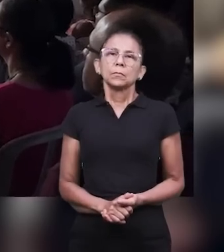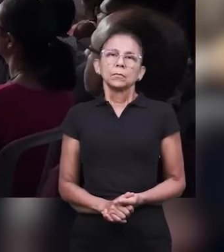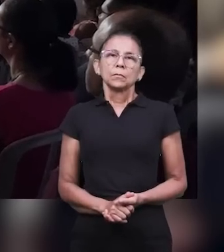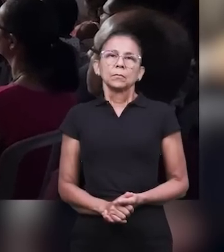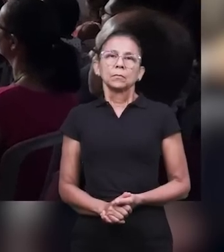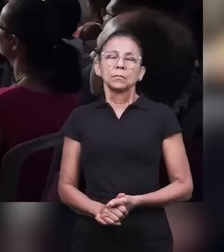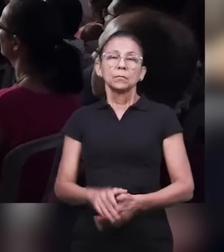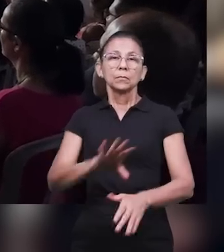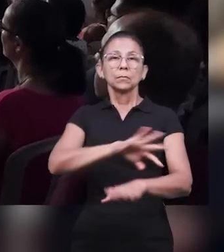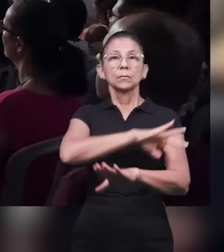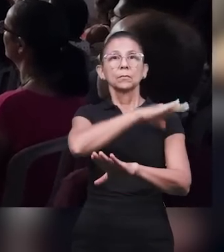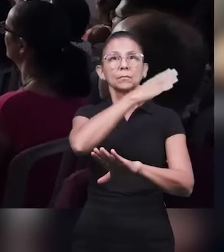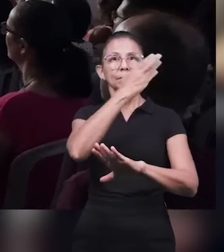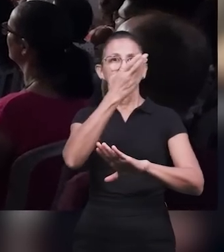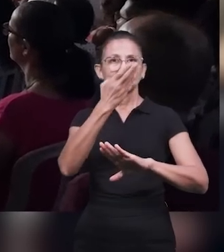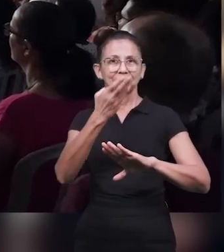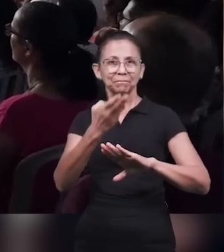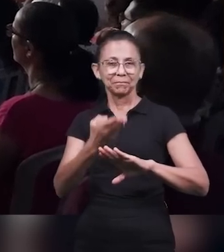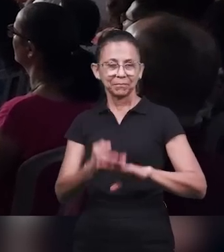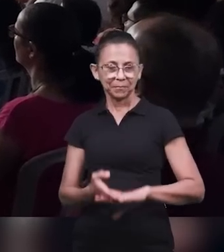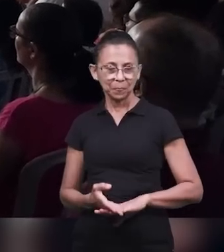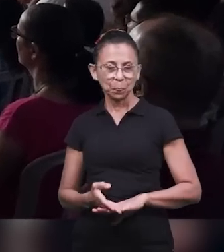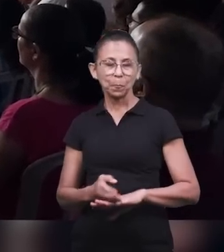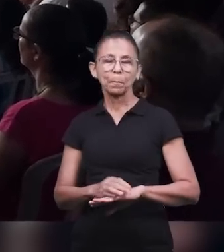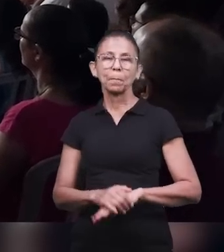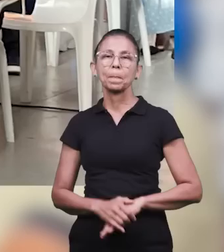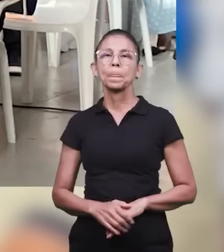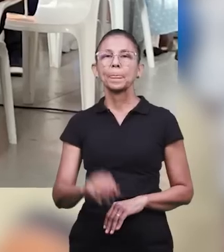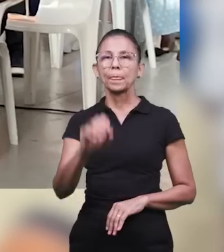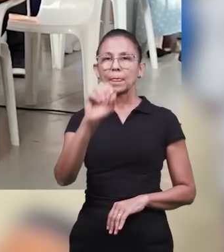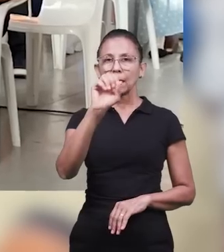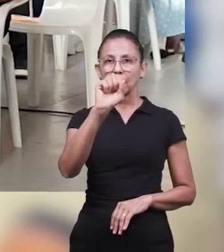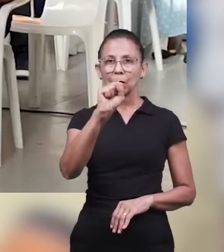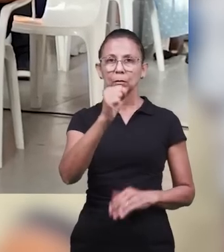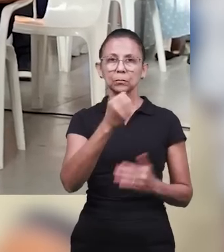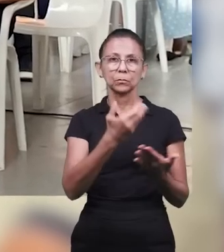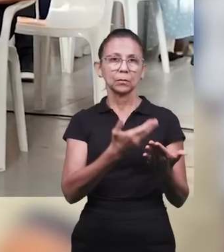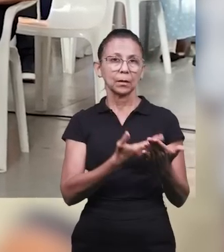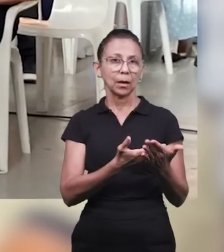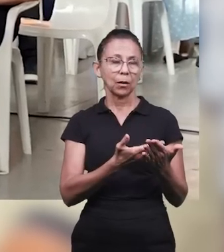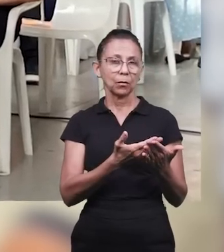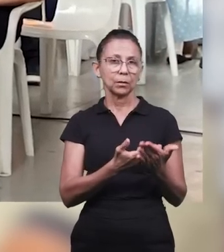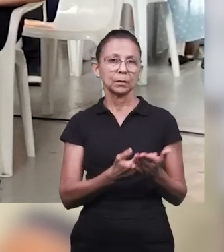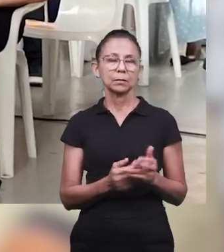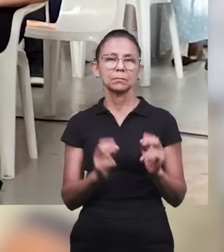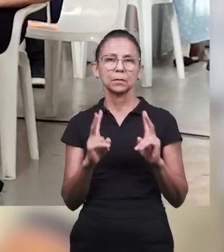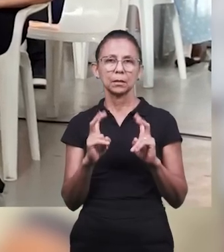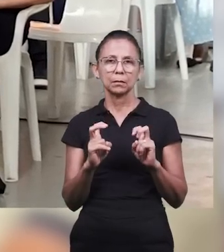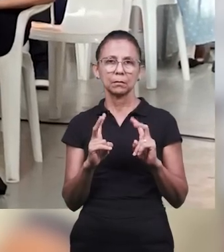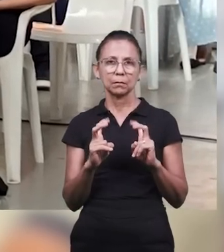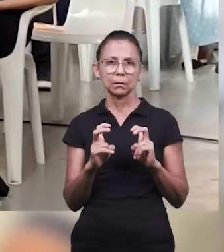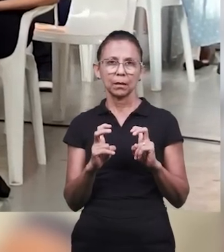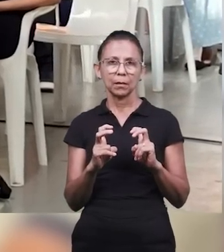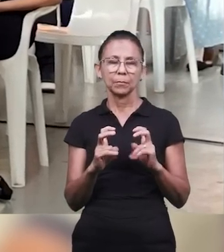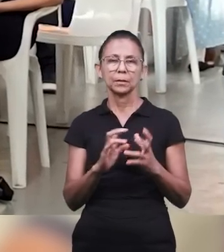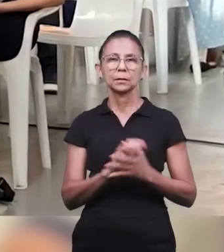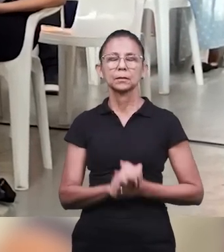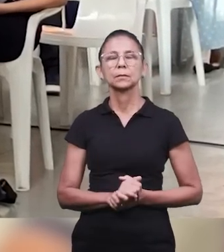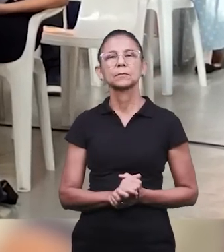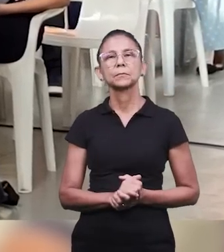Durante todo o dia foram ministradas 8 aulas. Os temas